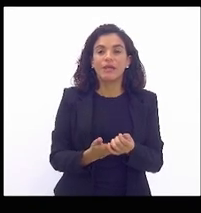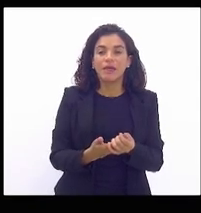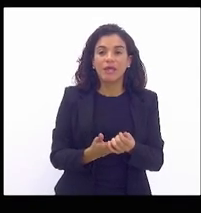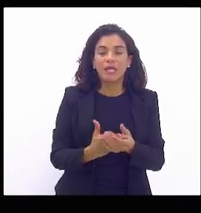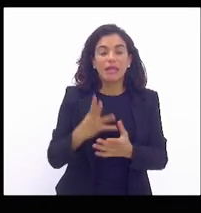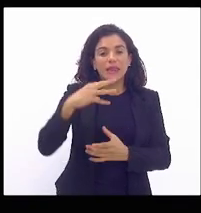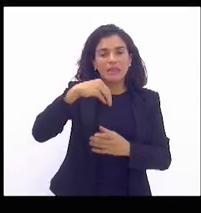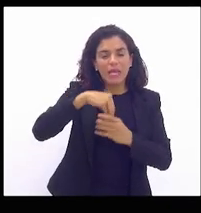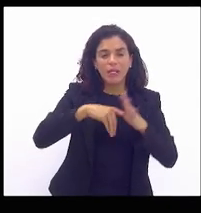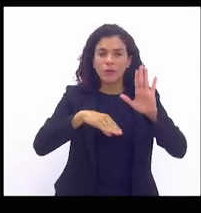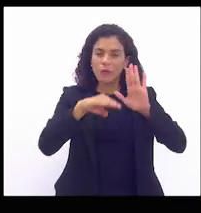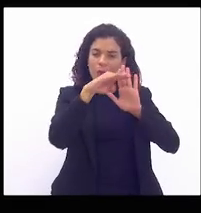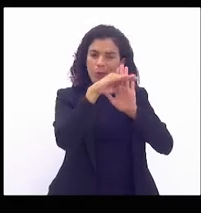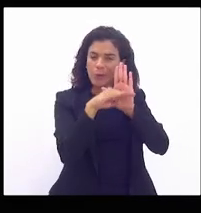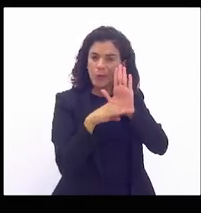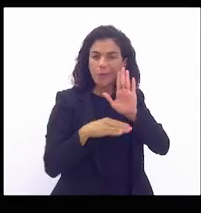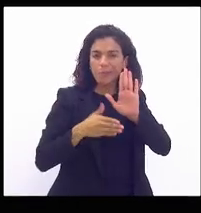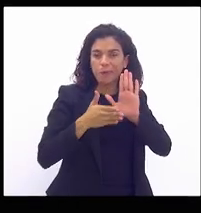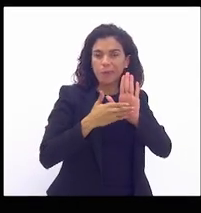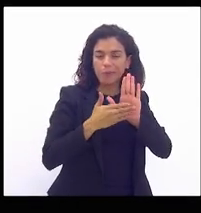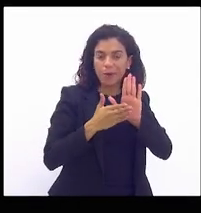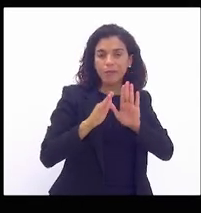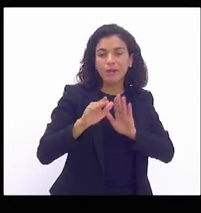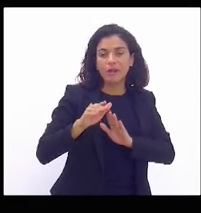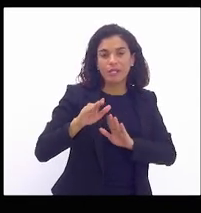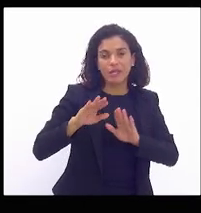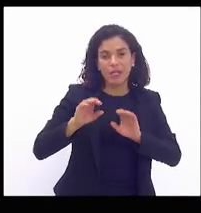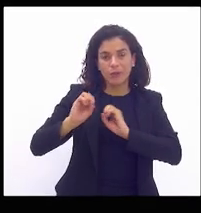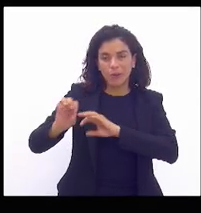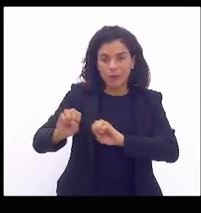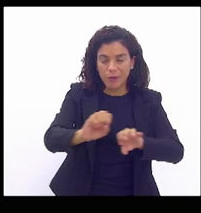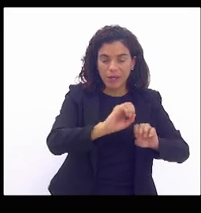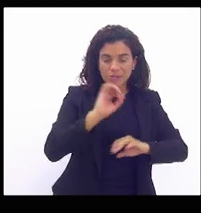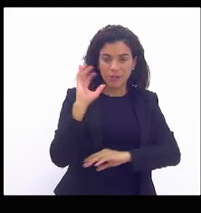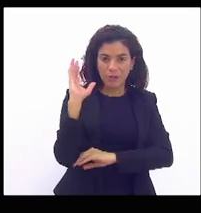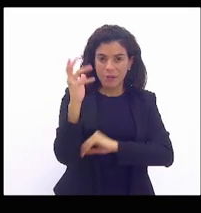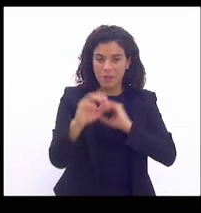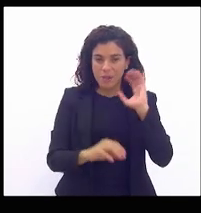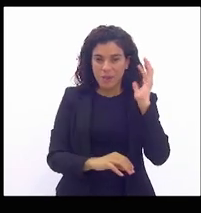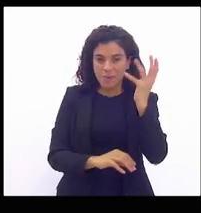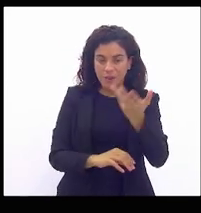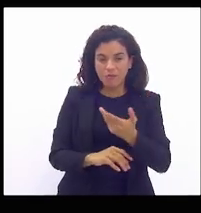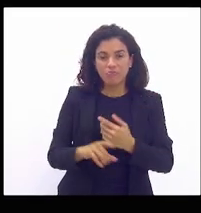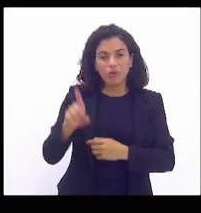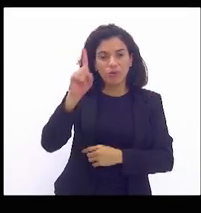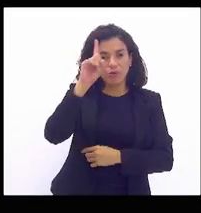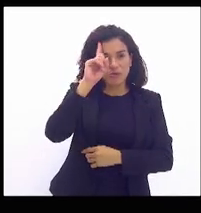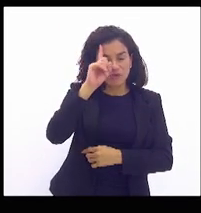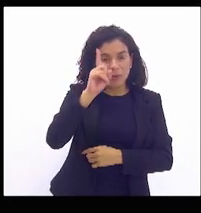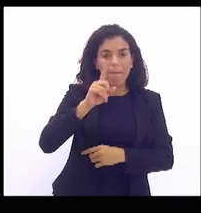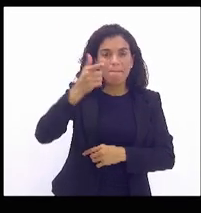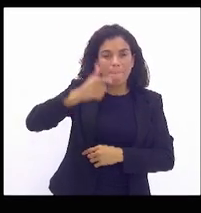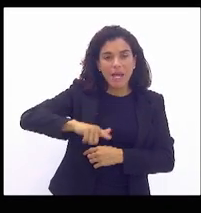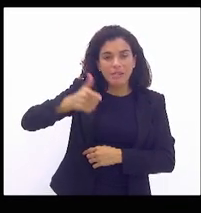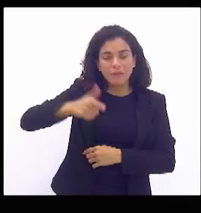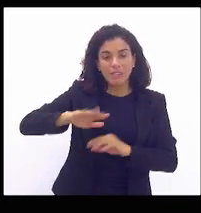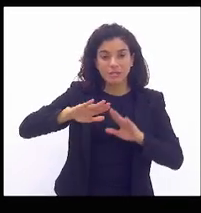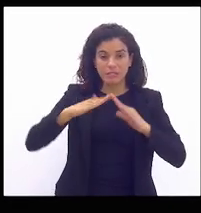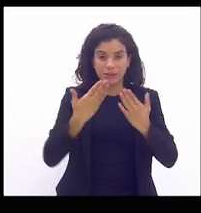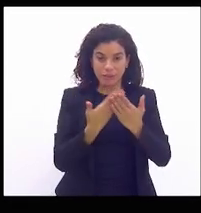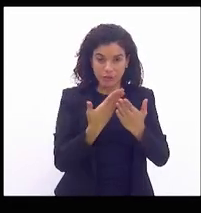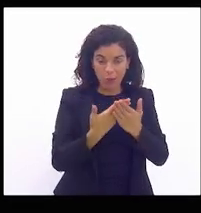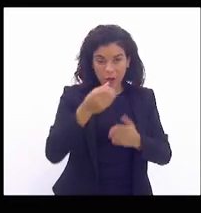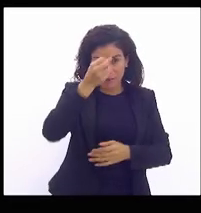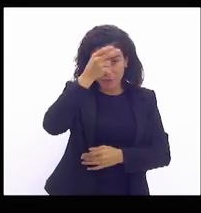dentro do programa de educação ambiental, e é um sucesso. A cada dia, mais escolas do município querem